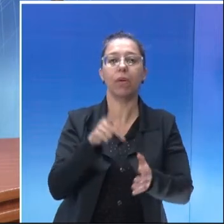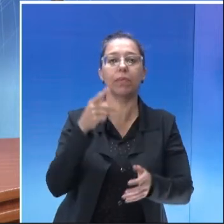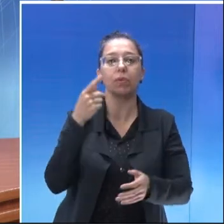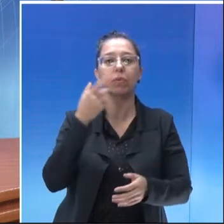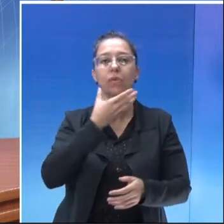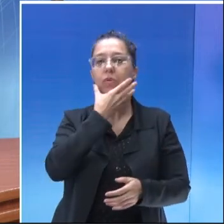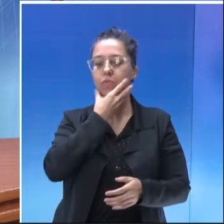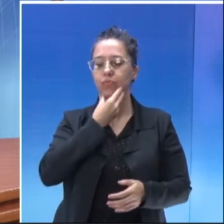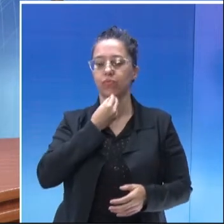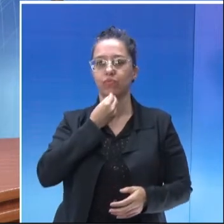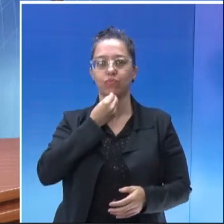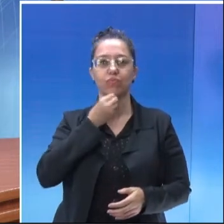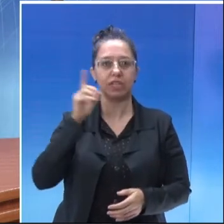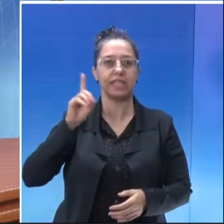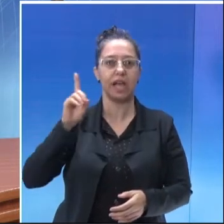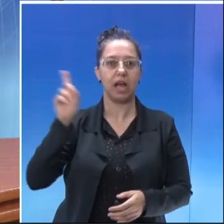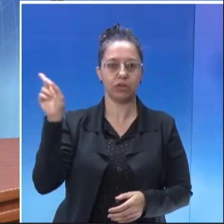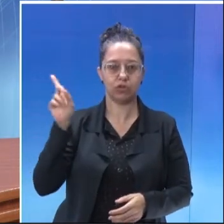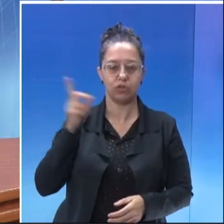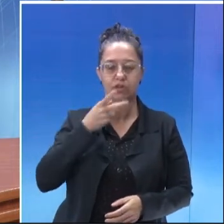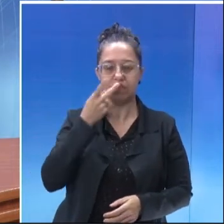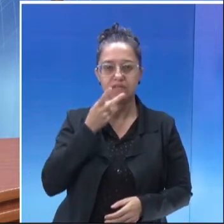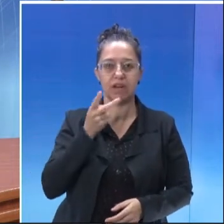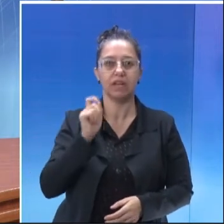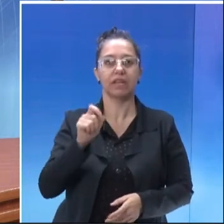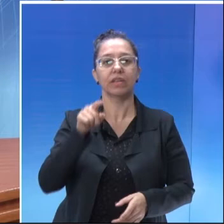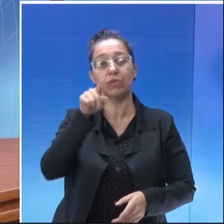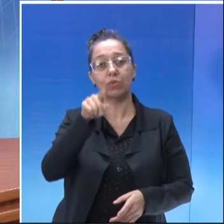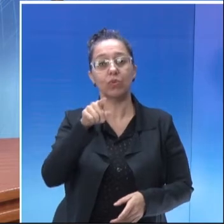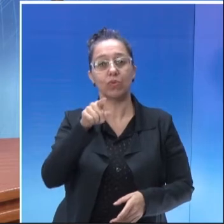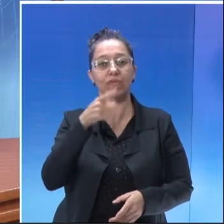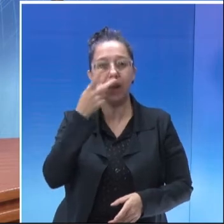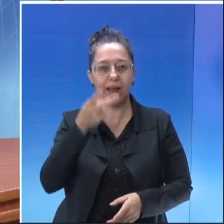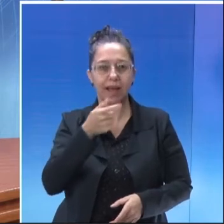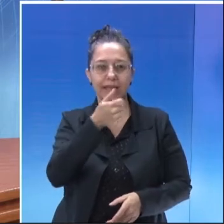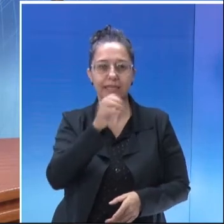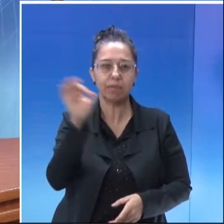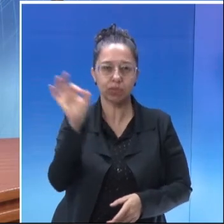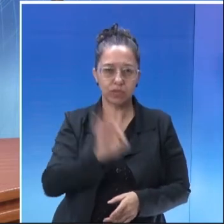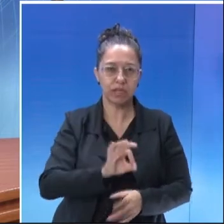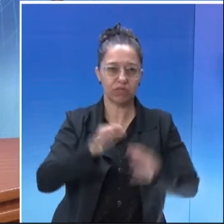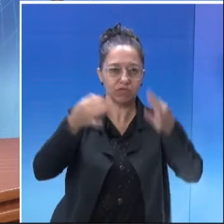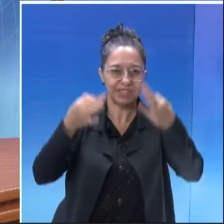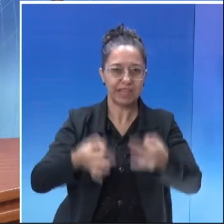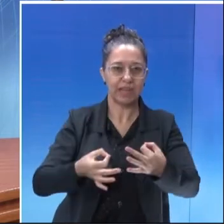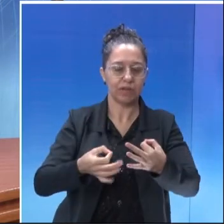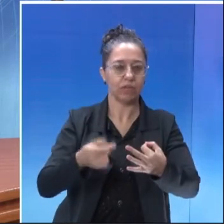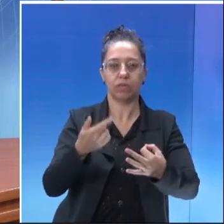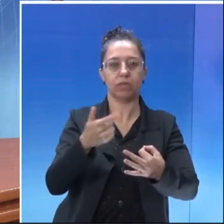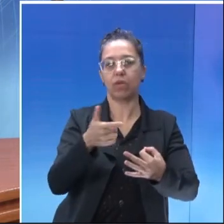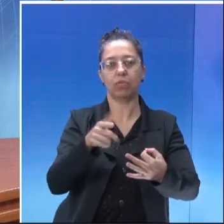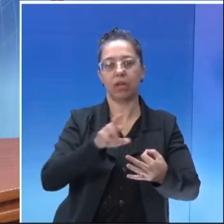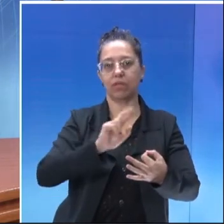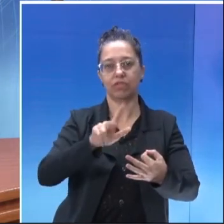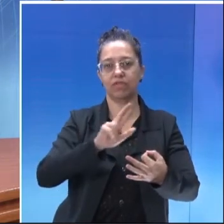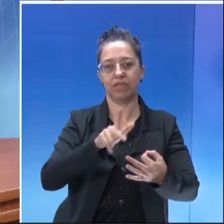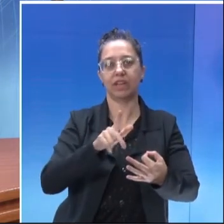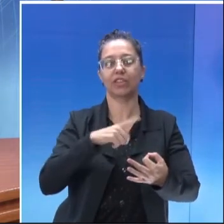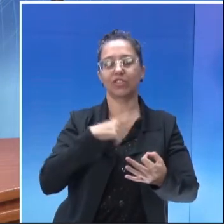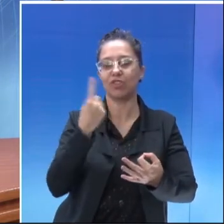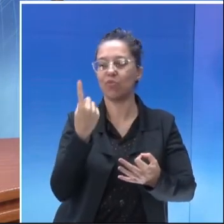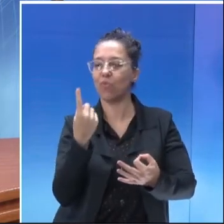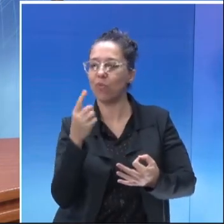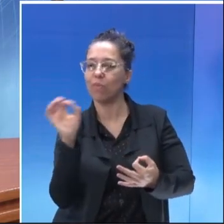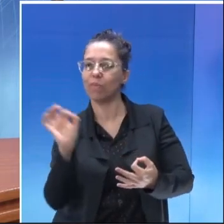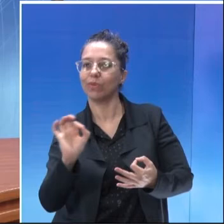Descartes mesmo fala por causa da dúvida metódica, você não pode falar que o seu experimento é 100%, porque não existe